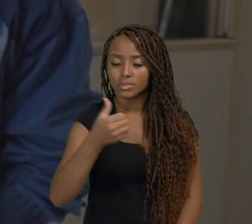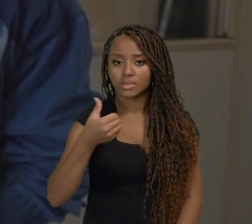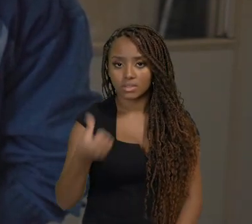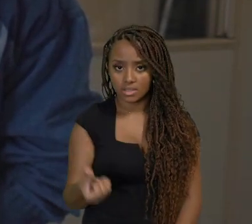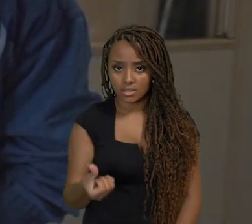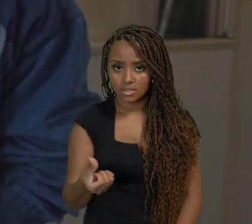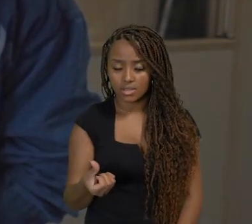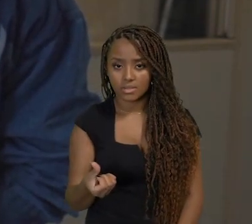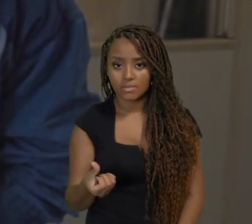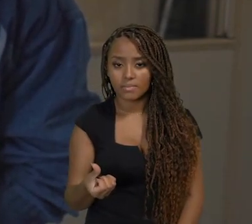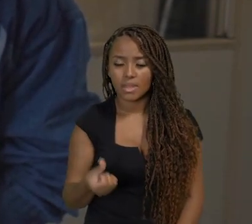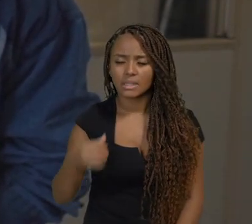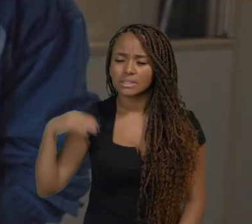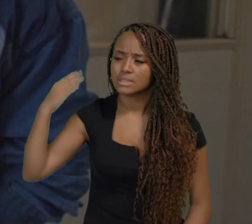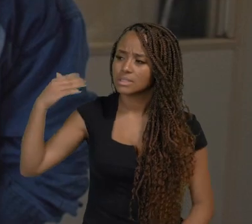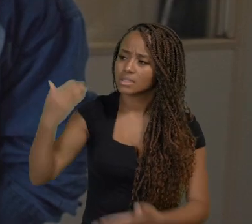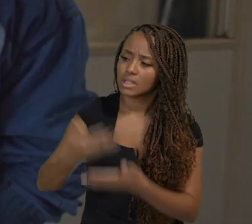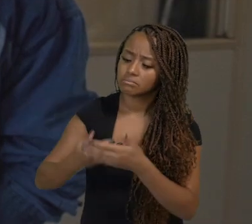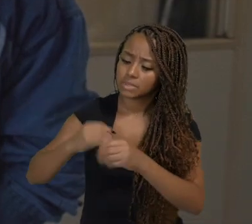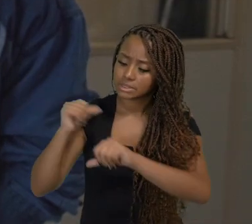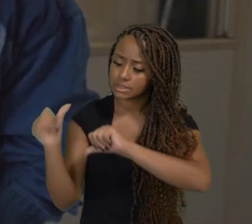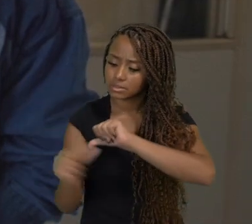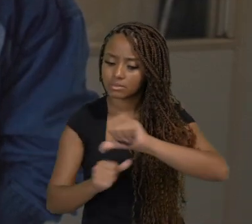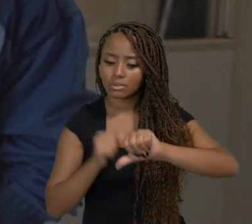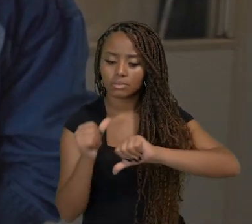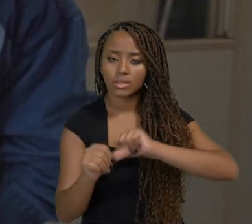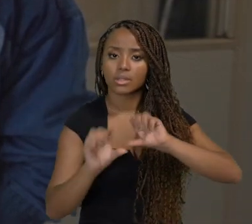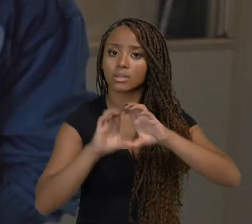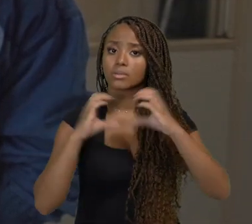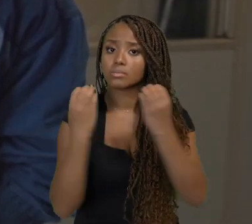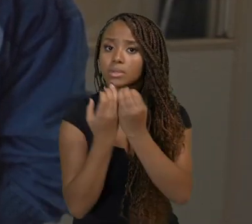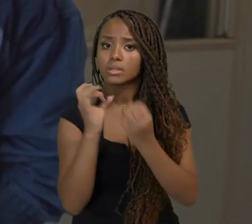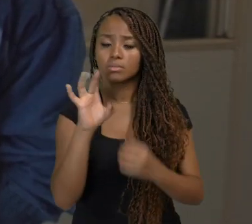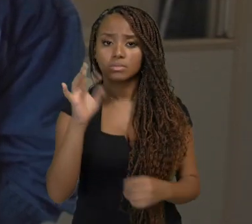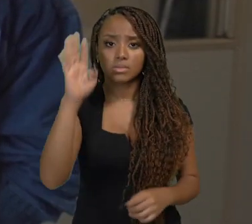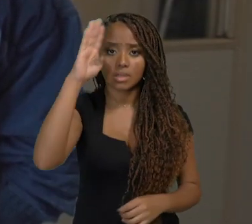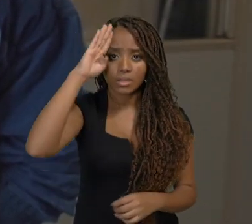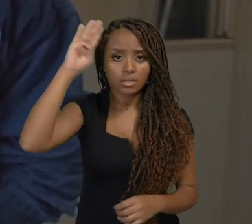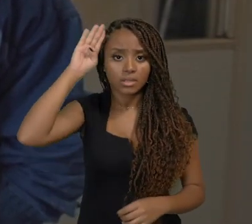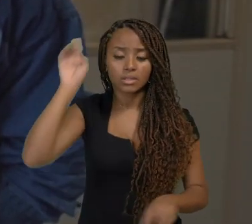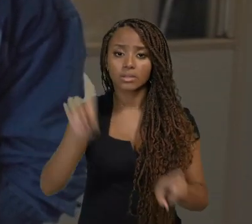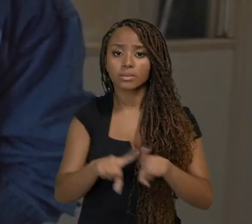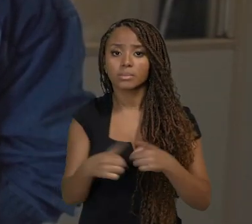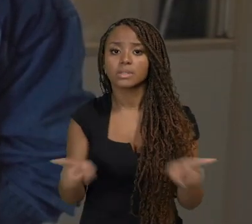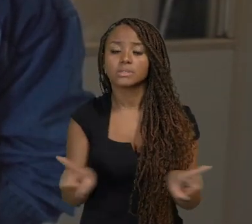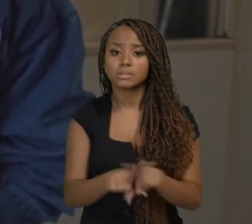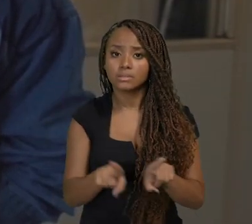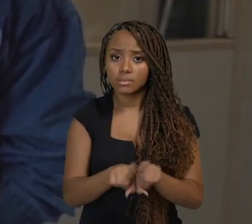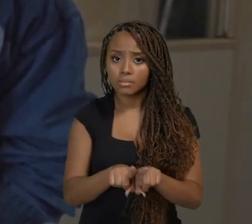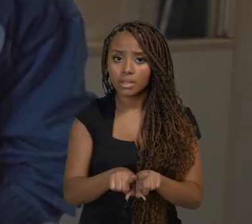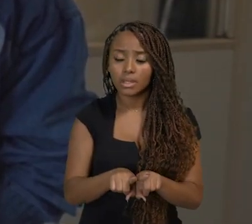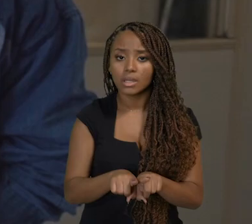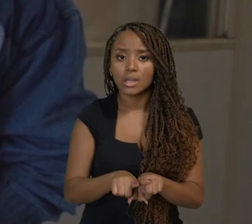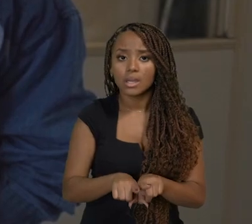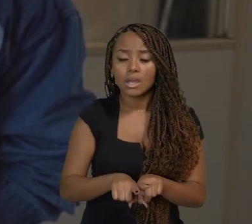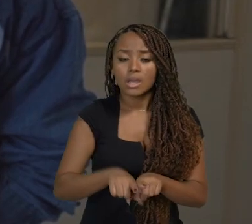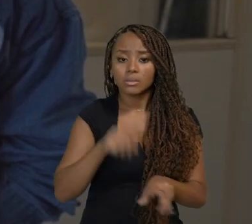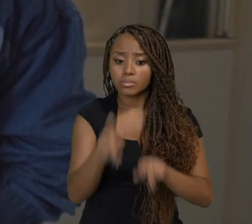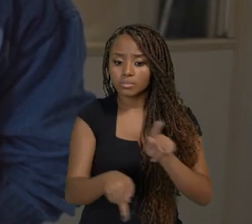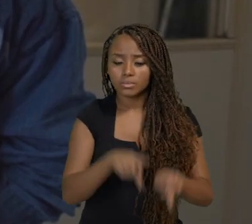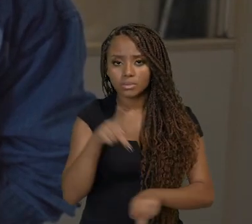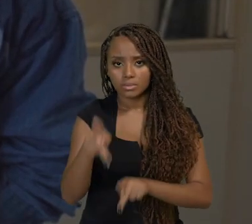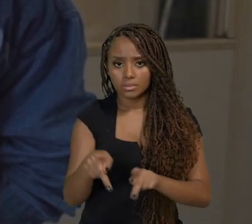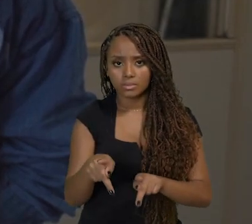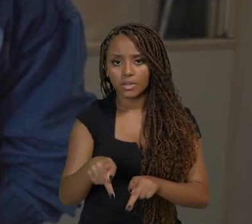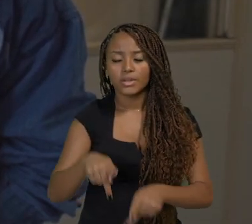desde 2016 a gente tem transformado a comunidade, não só a acadêmica, mas também a comunidade aqui de Patos de Minas.